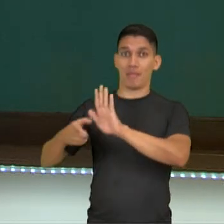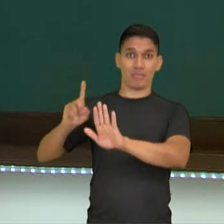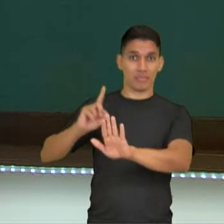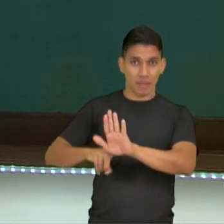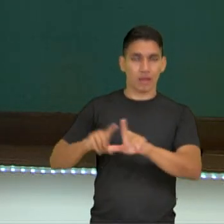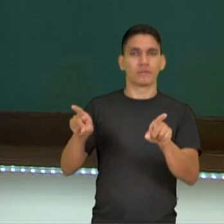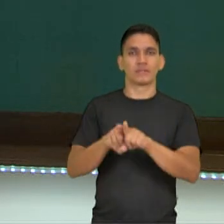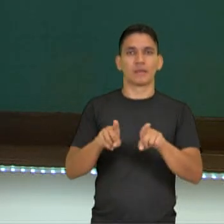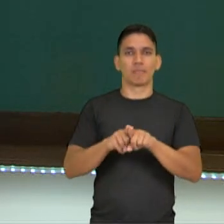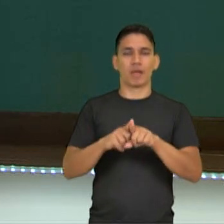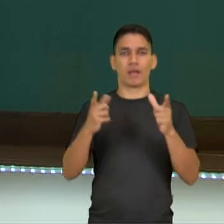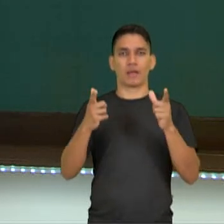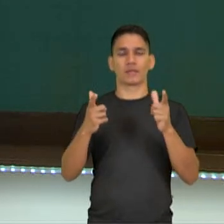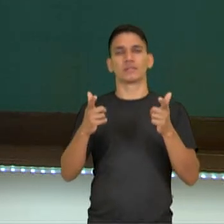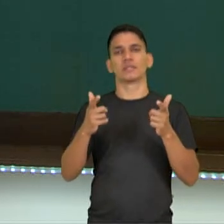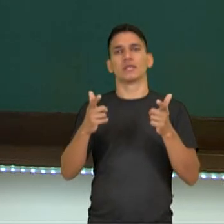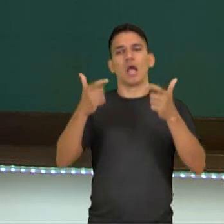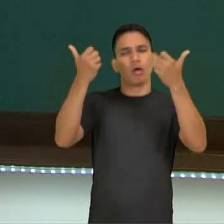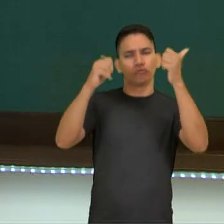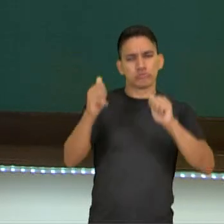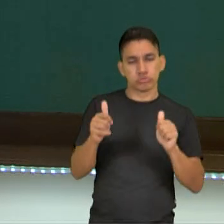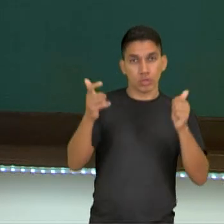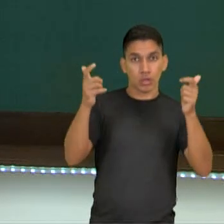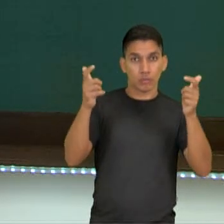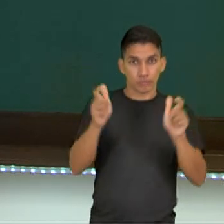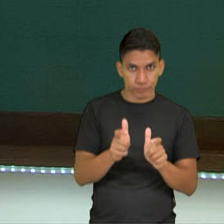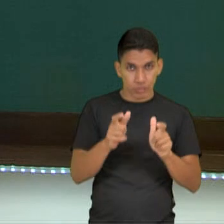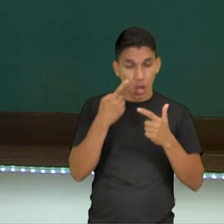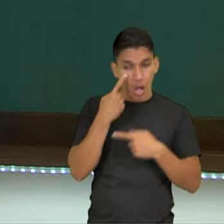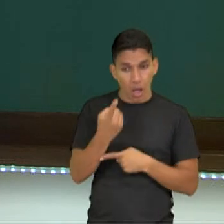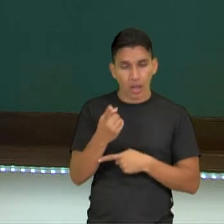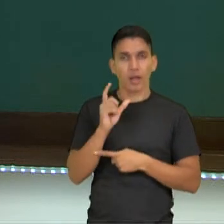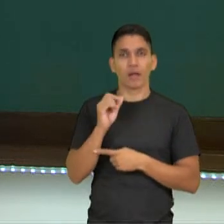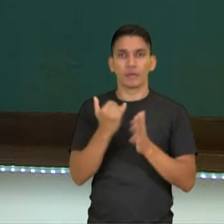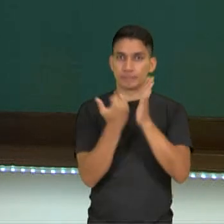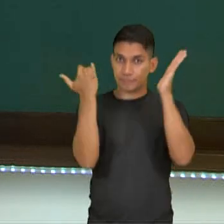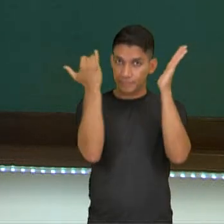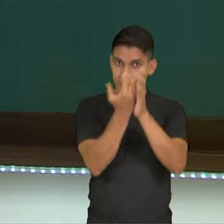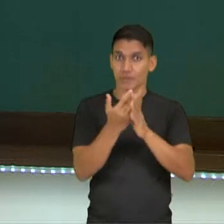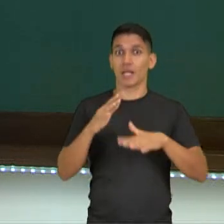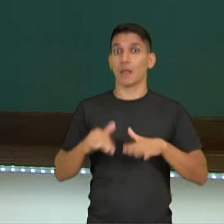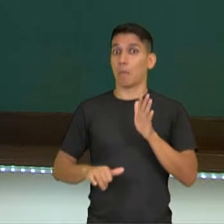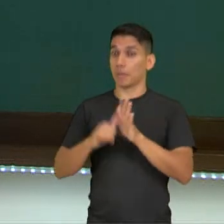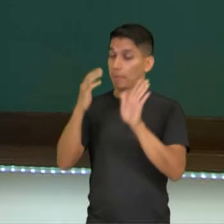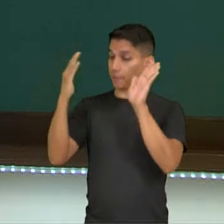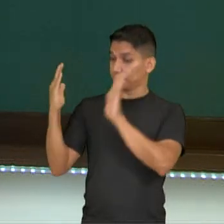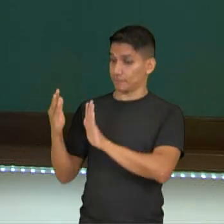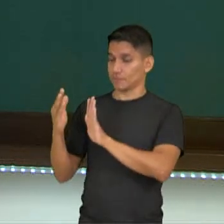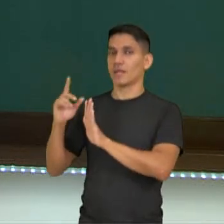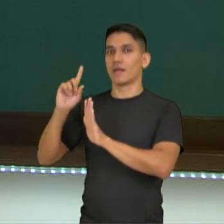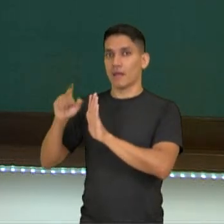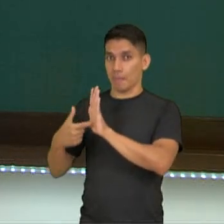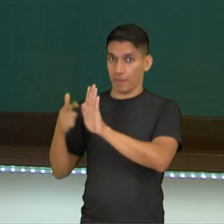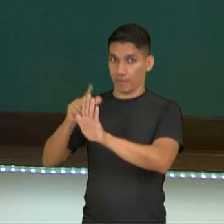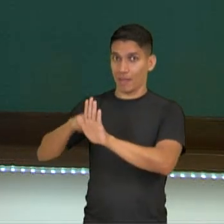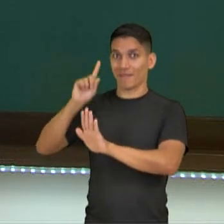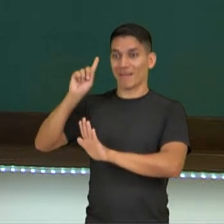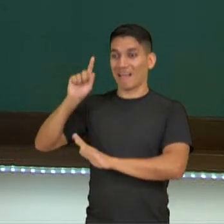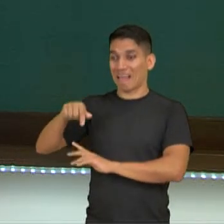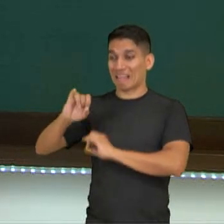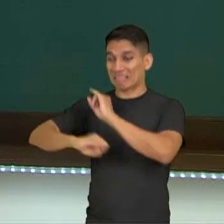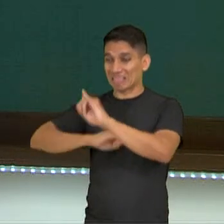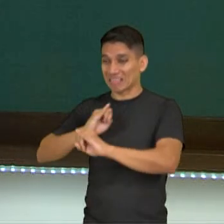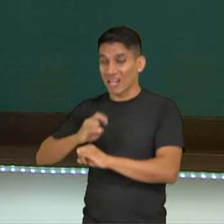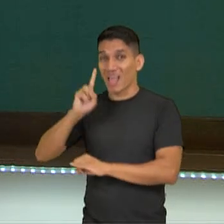hipérbole, né? Então, já no primeiro quadrinho a gente tem a metáfora, a internet é um tribunal, né? E aí, no